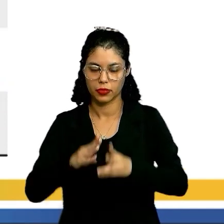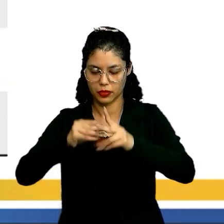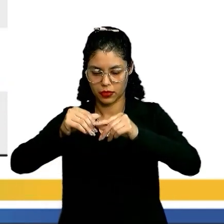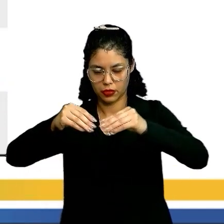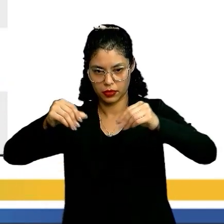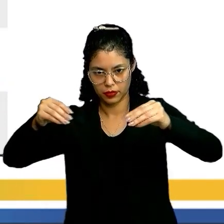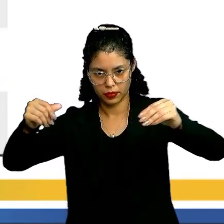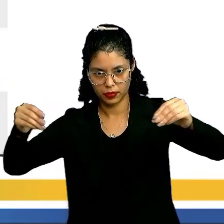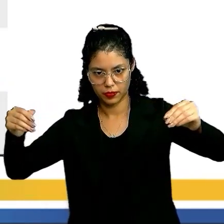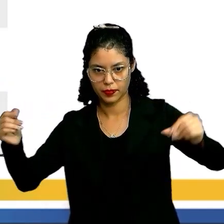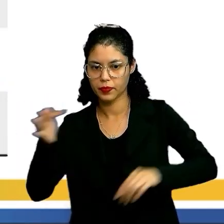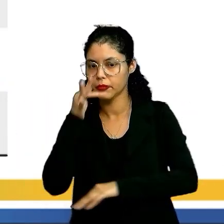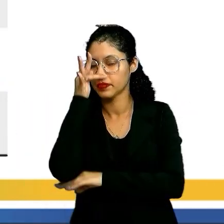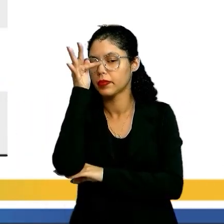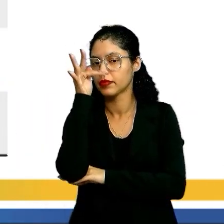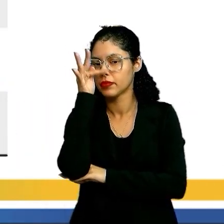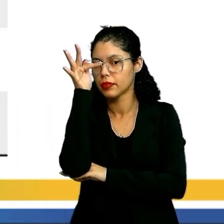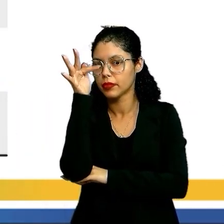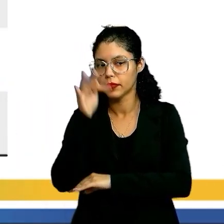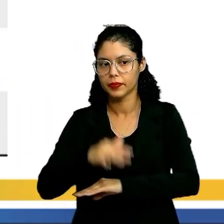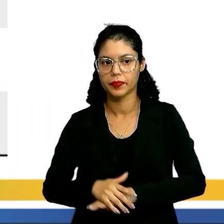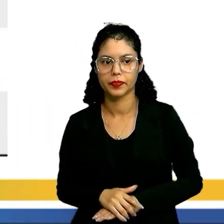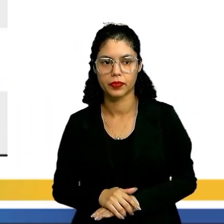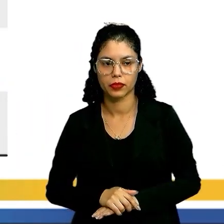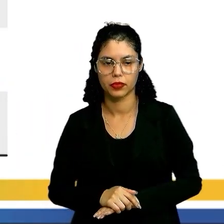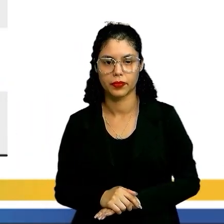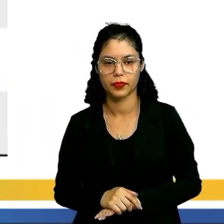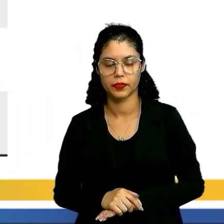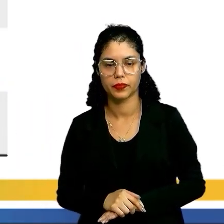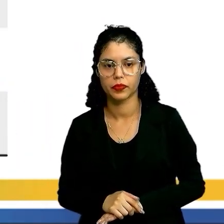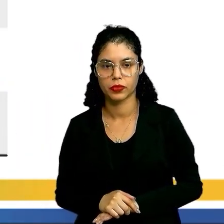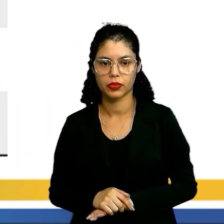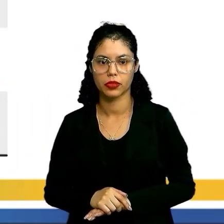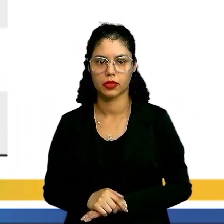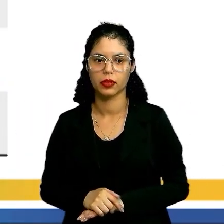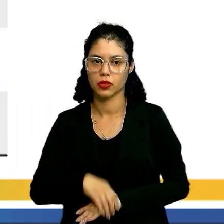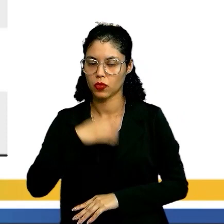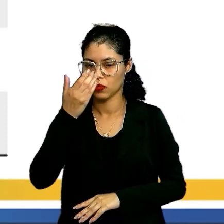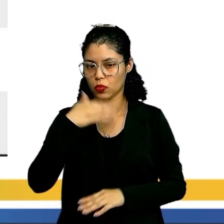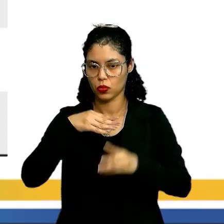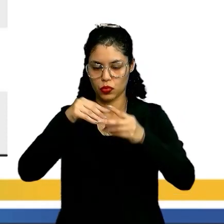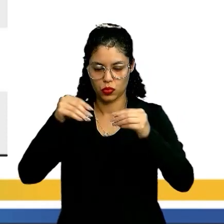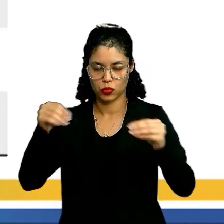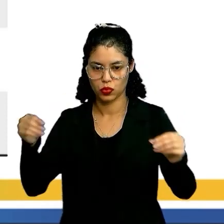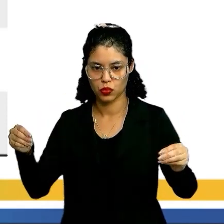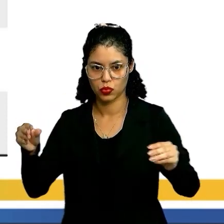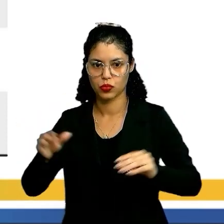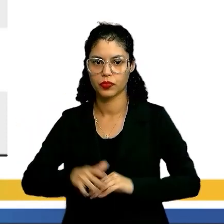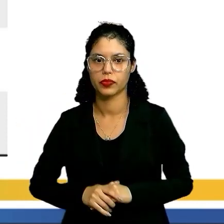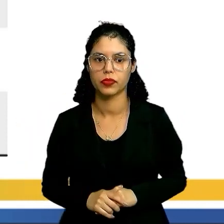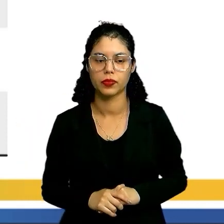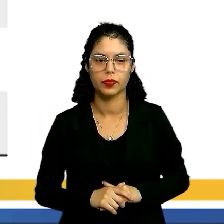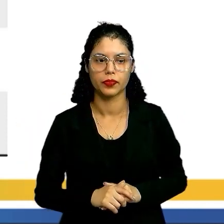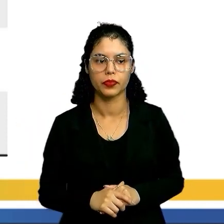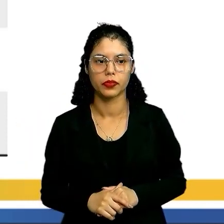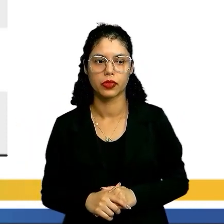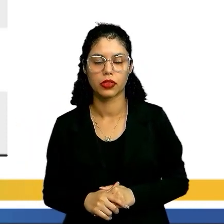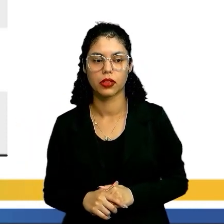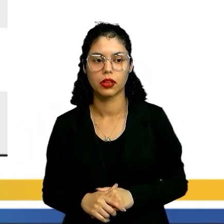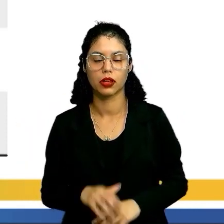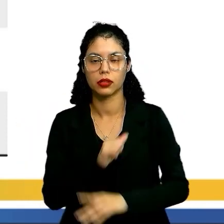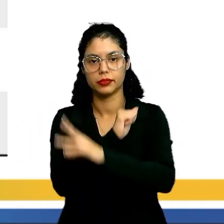é a germinação de sementes. E a floração, tá? Encontrados nos meristemas, frutos e